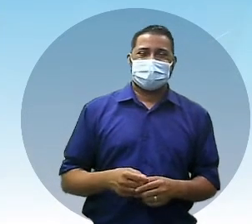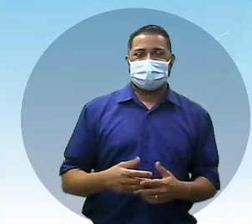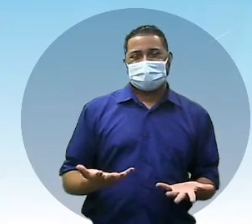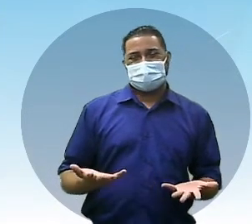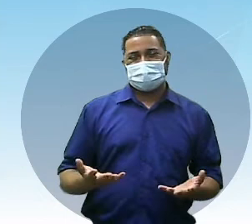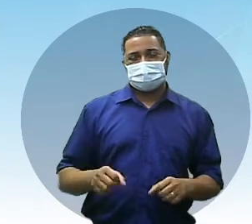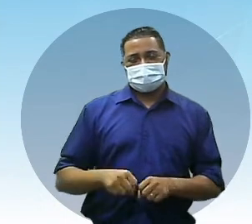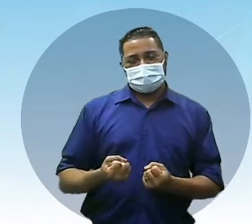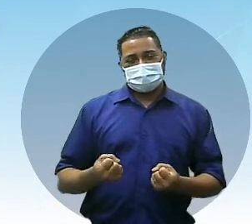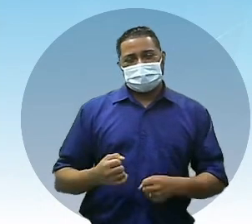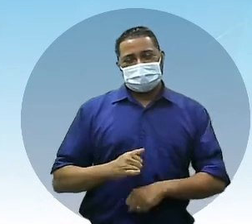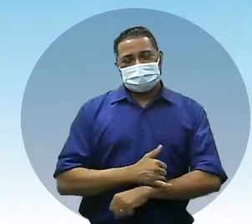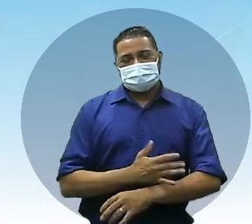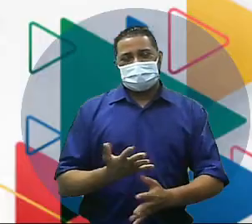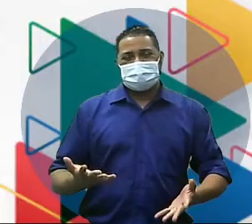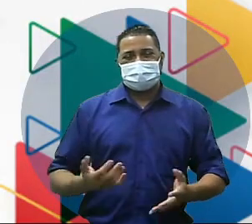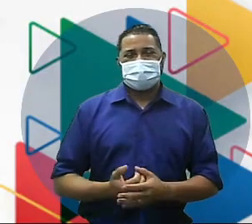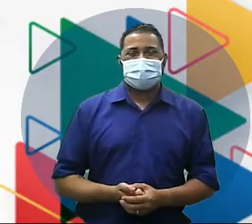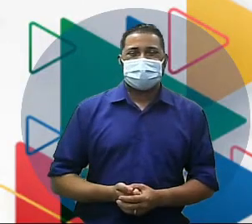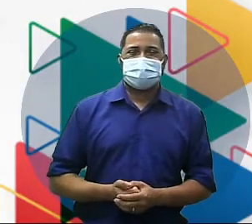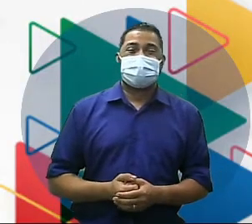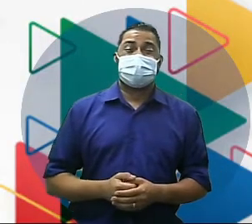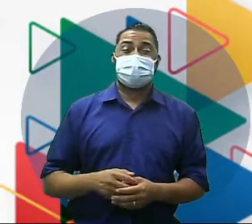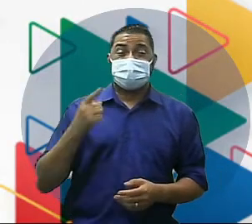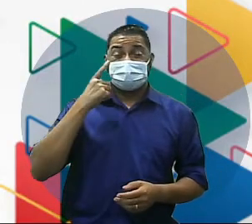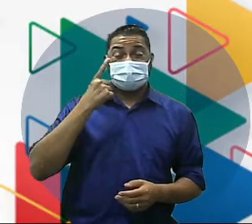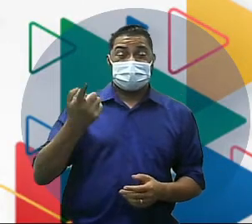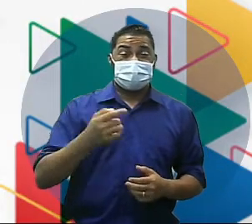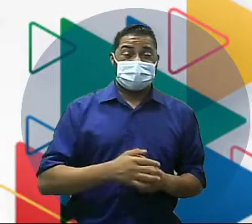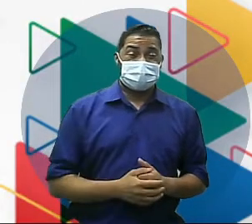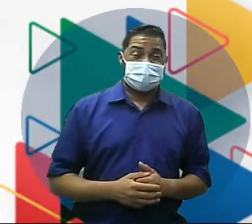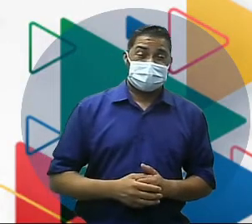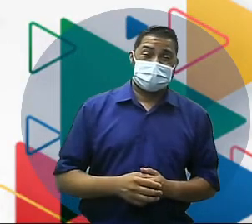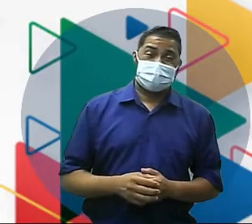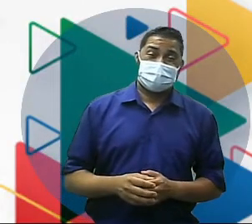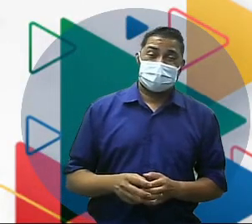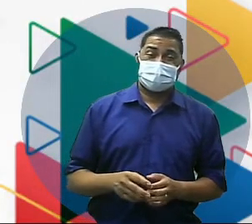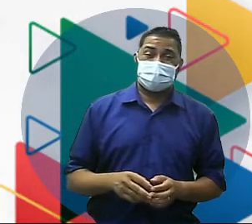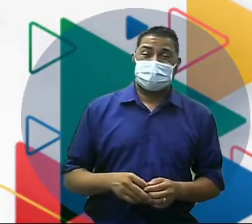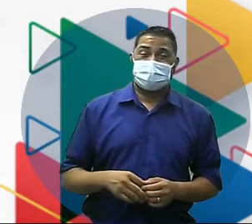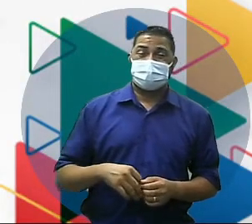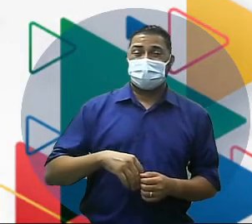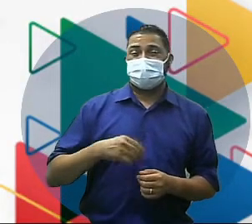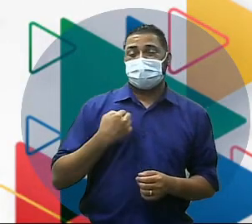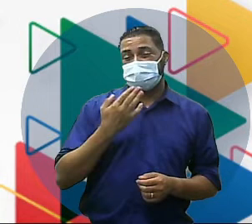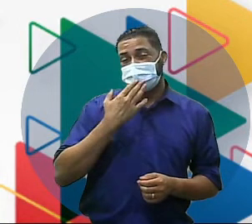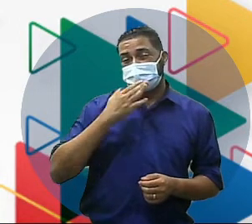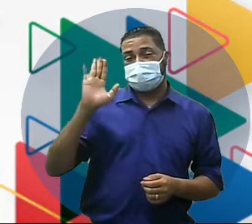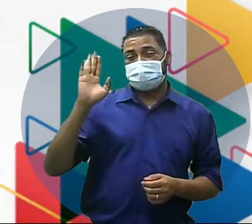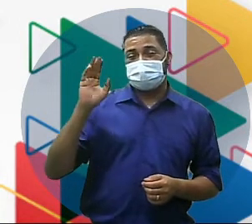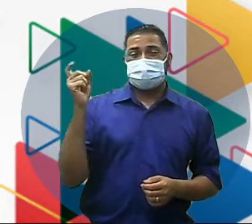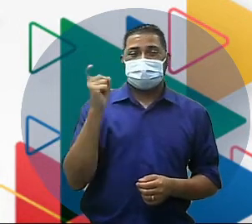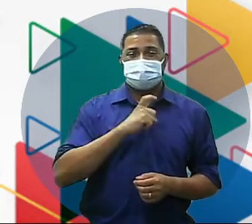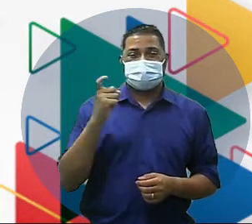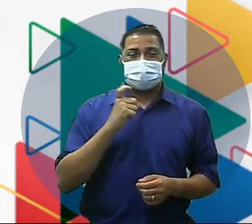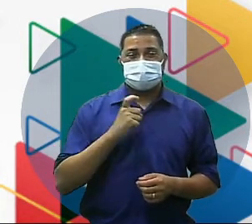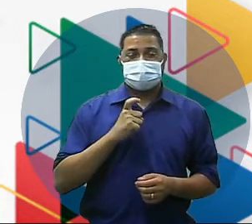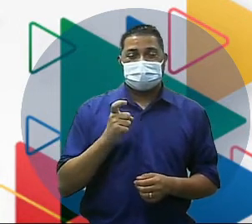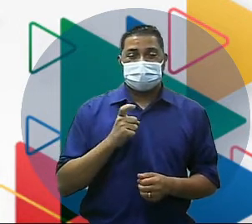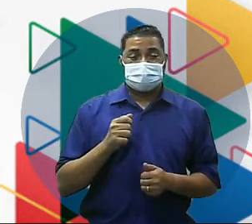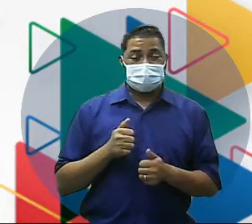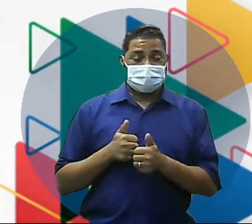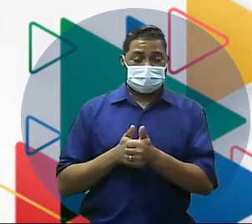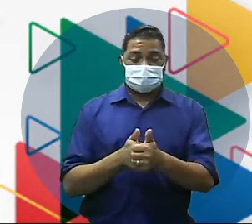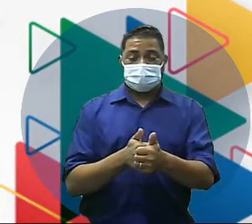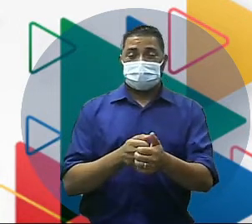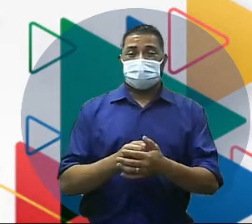velho? Então, Robertão, olha aí, gente. Jurei mentiras e sigo sozinho. Assumo